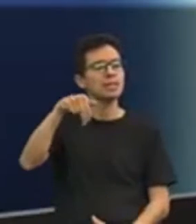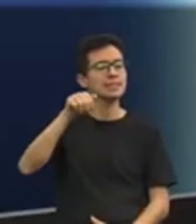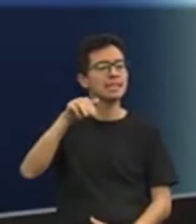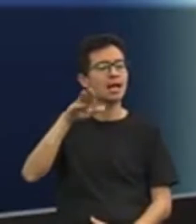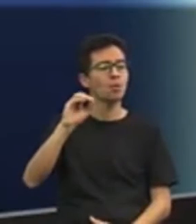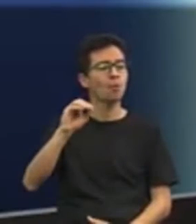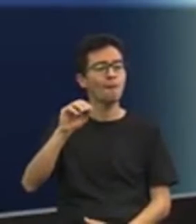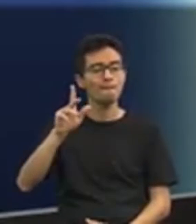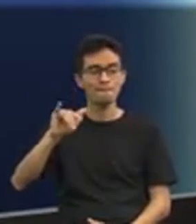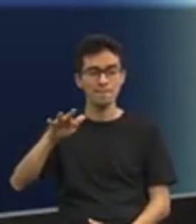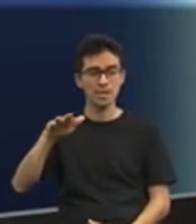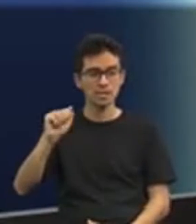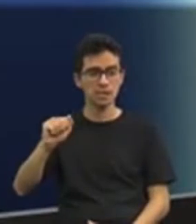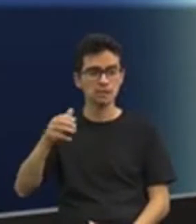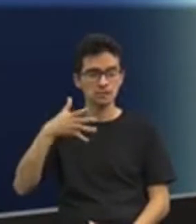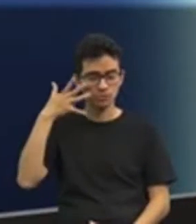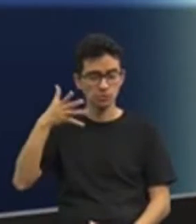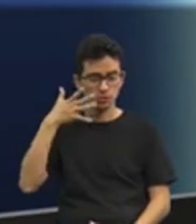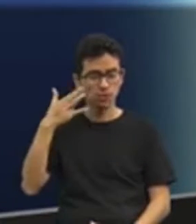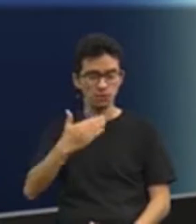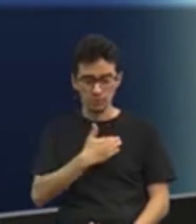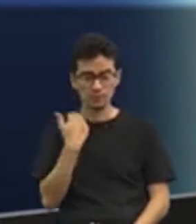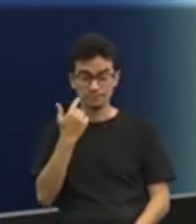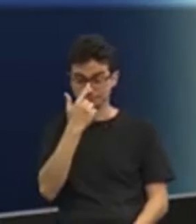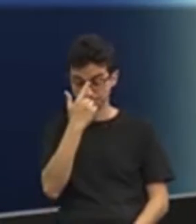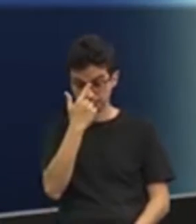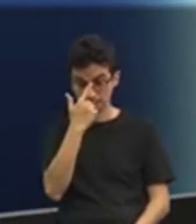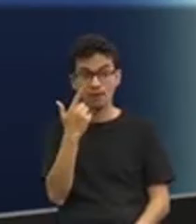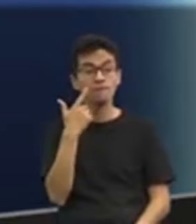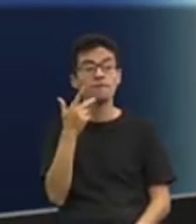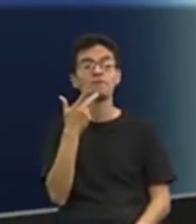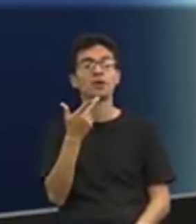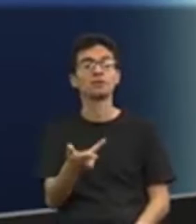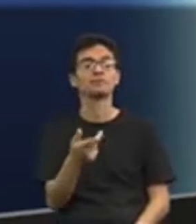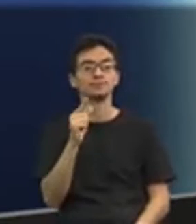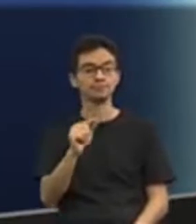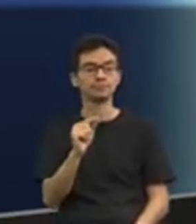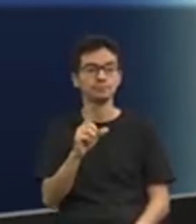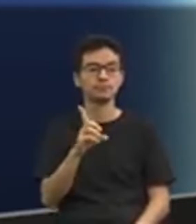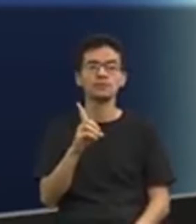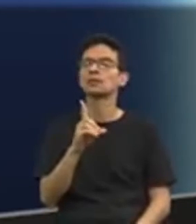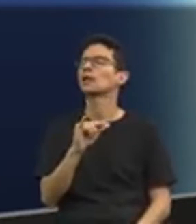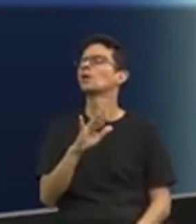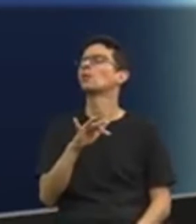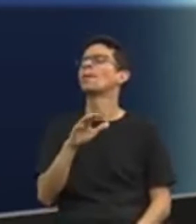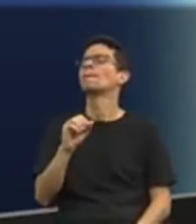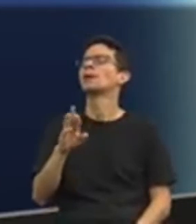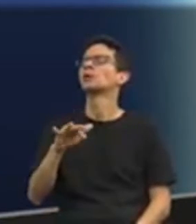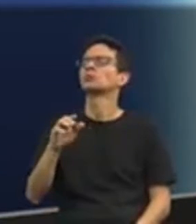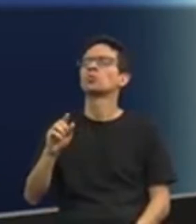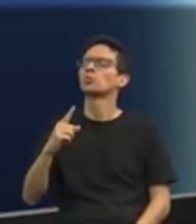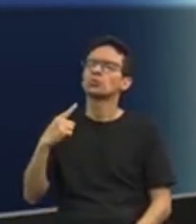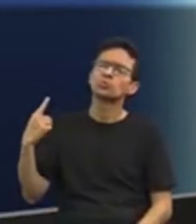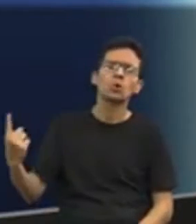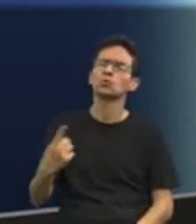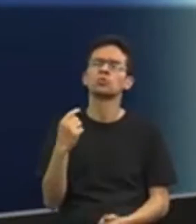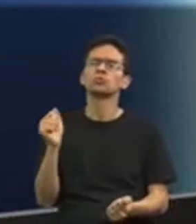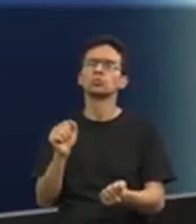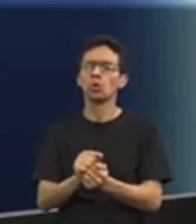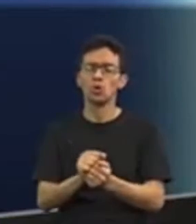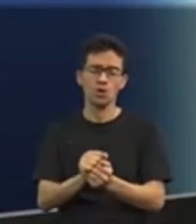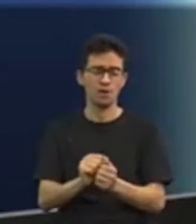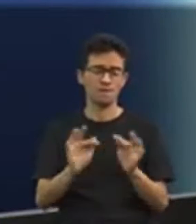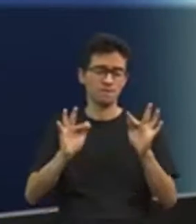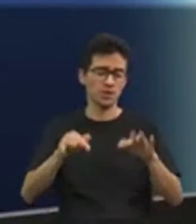Neco Pedreira faz o discurso fúnebre E aí só o que ele diz Odorico Paraguaçu Aqui estamos para o